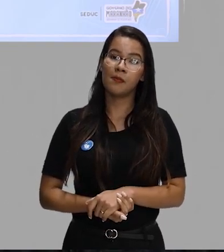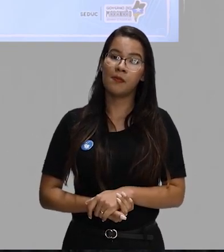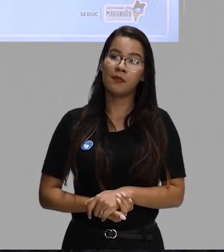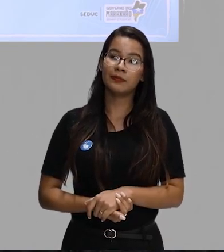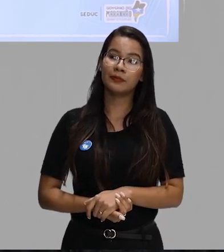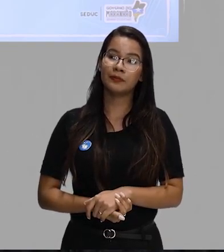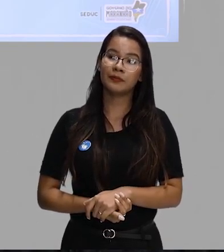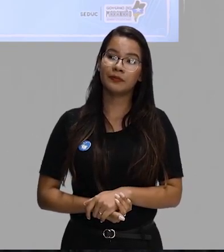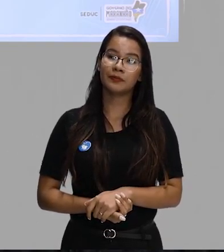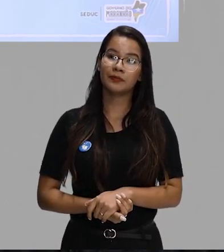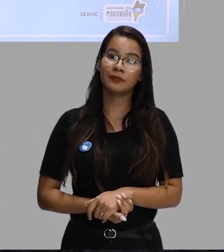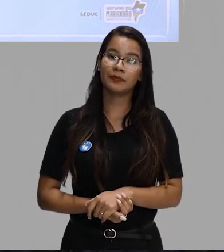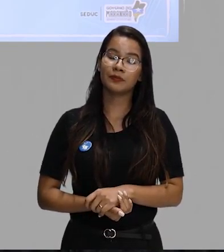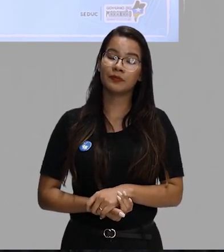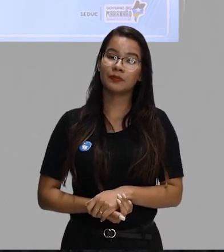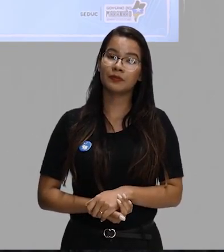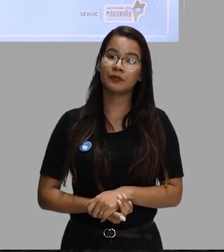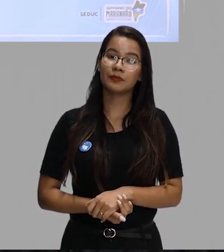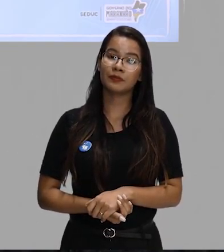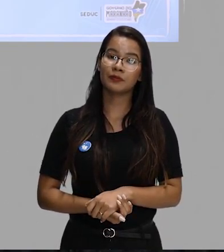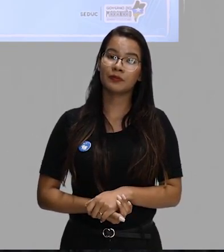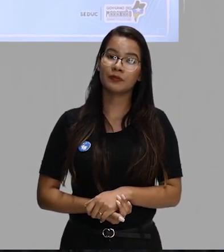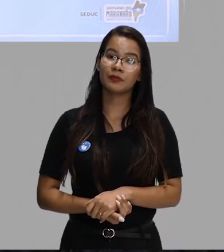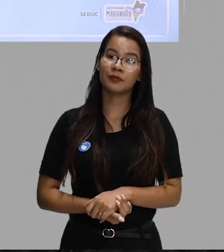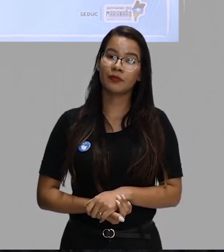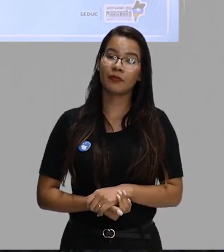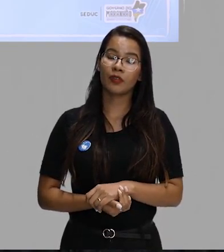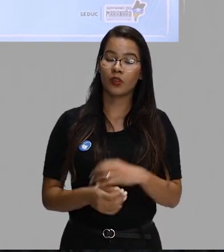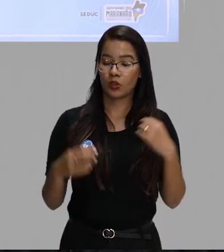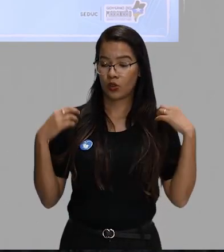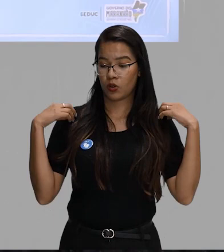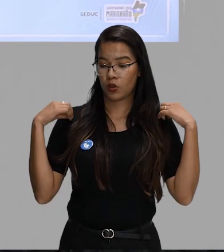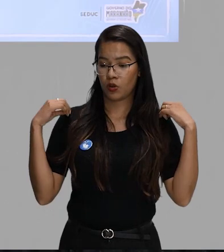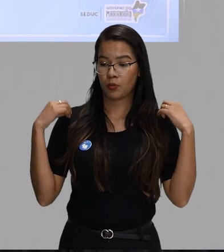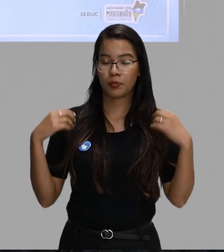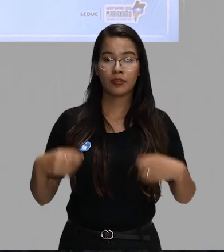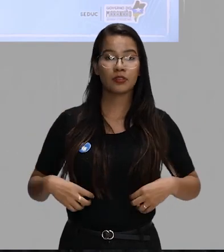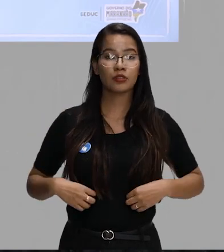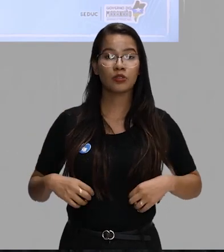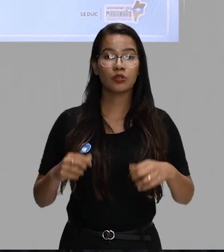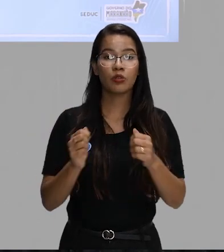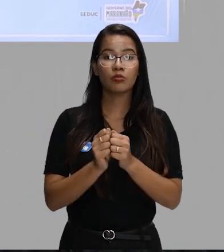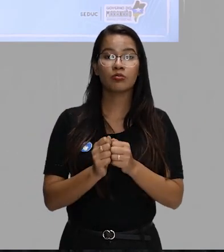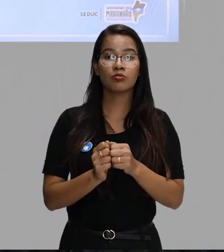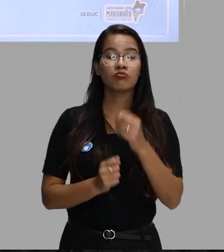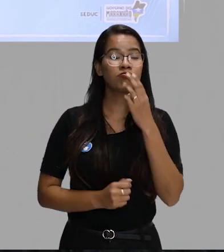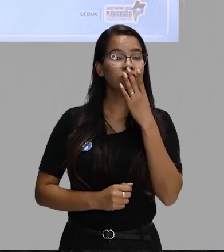né, de que roupas com as cores pretas, né,